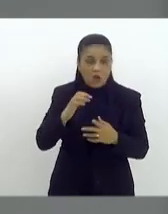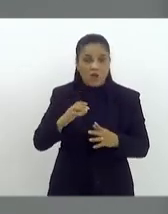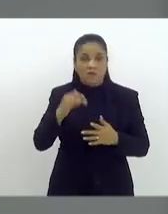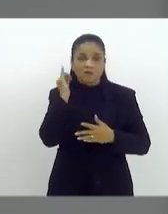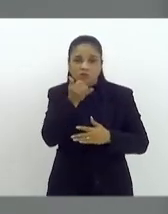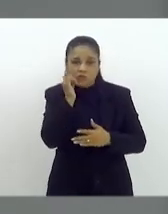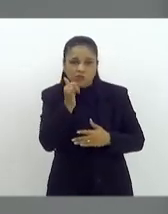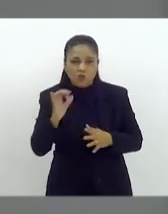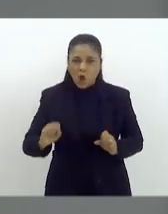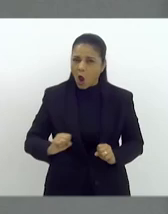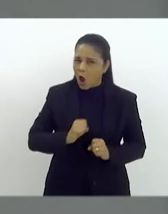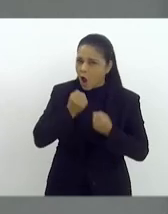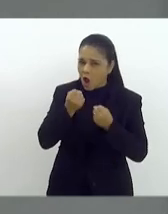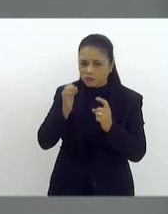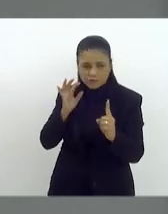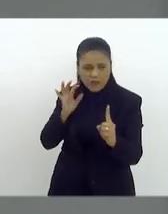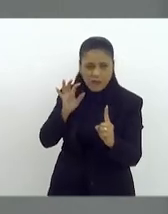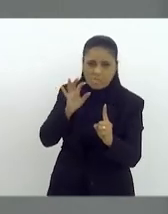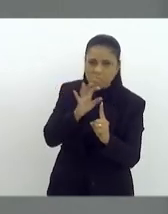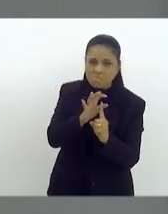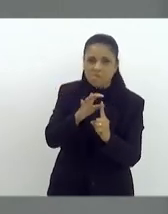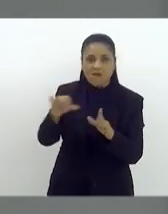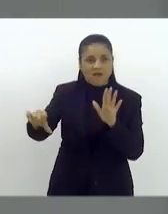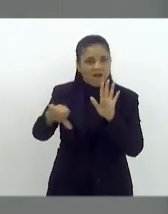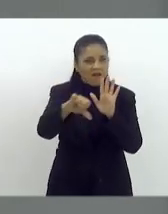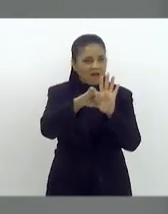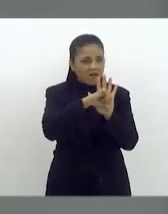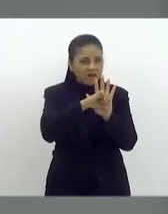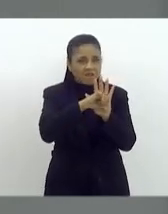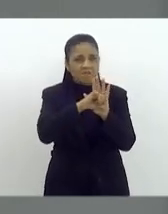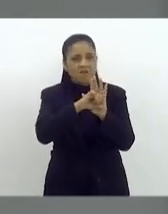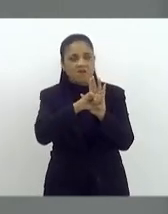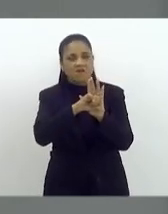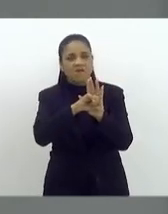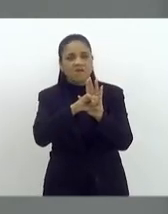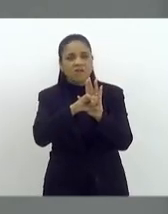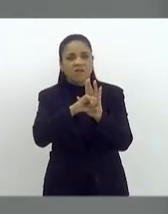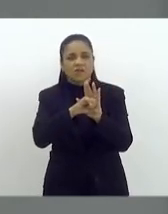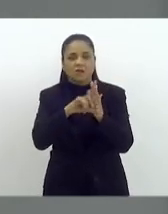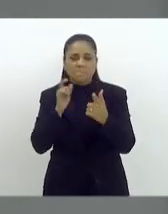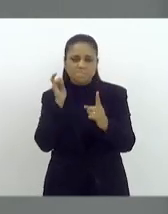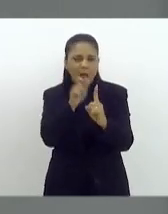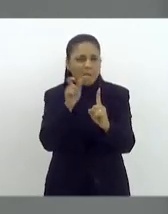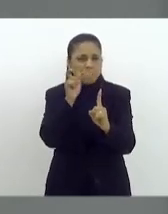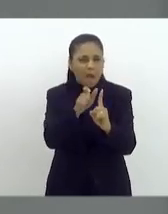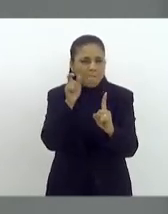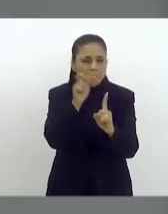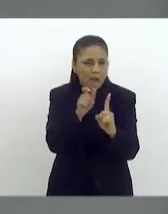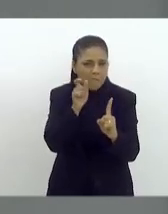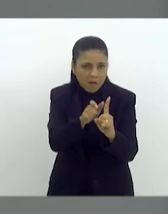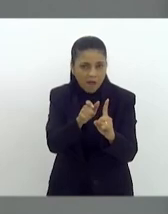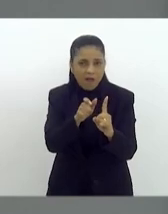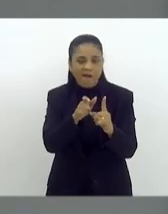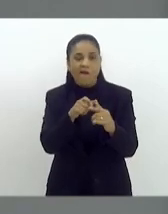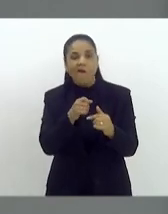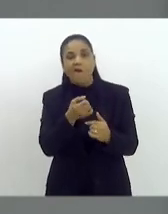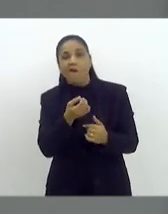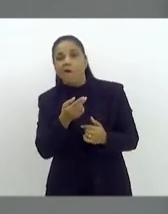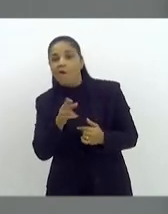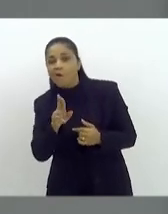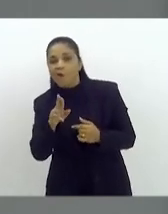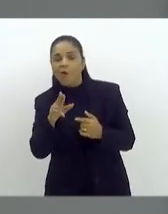ódio ameaças é crimes contra honra como injúria calúnia difamação ou ainda